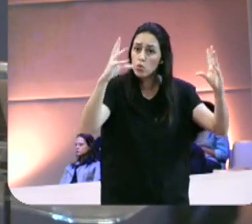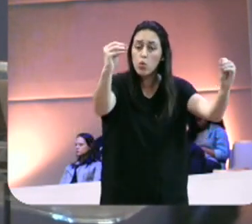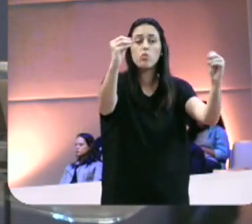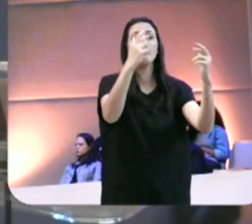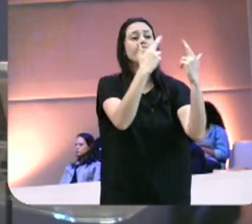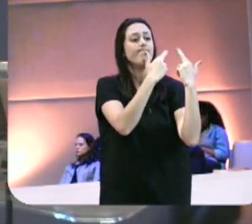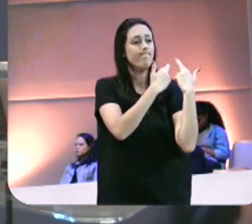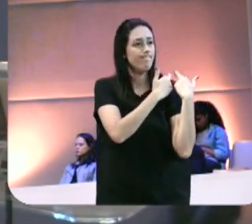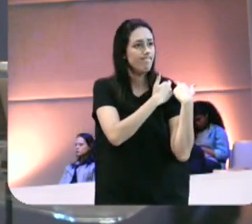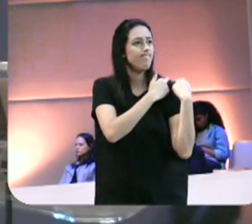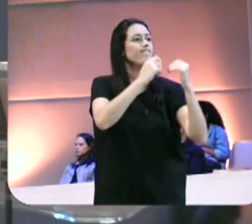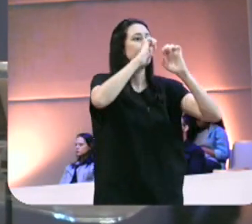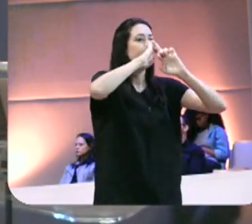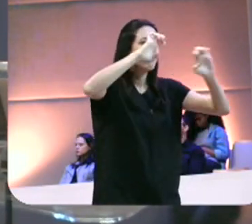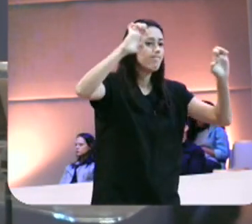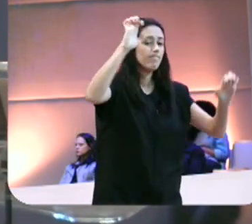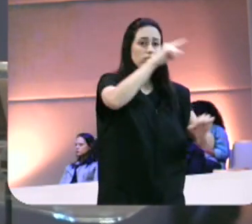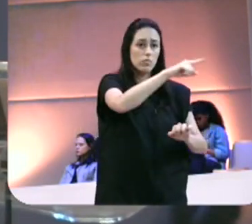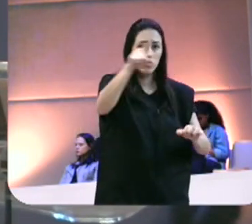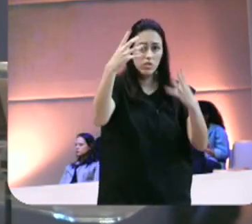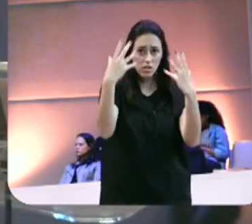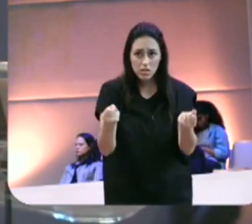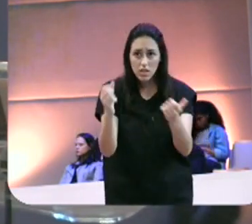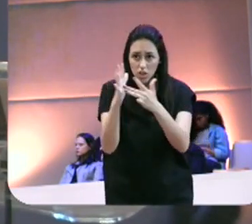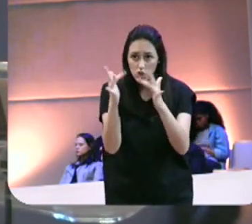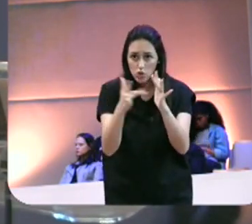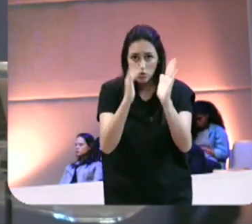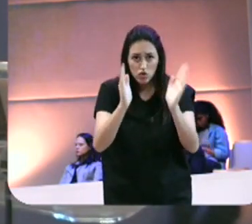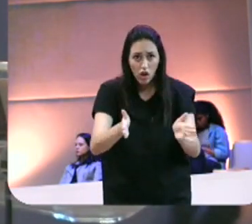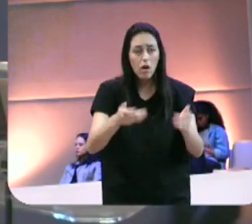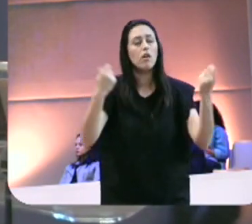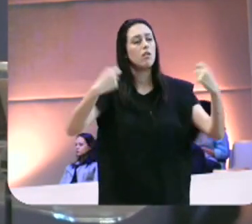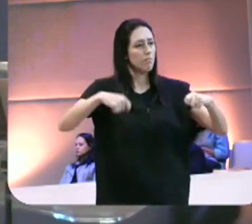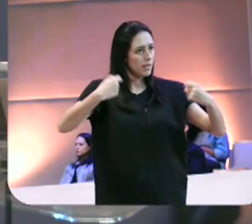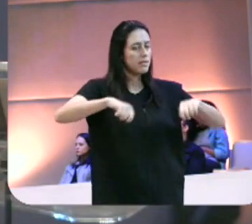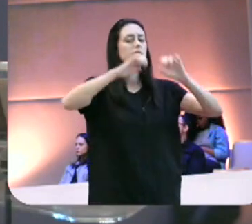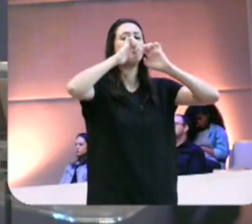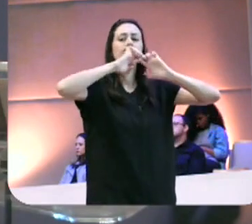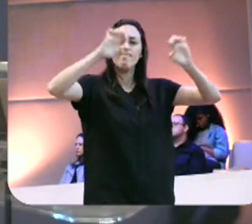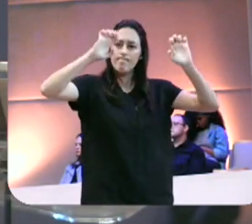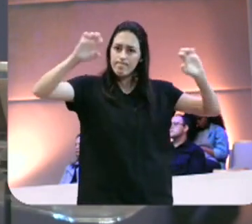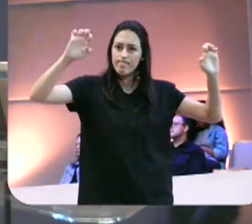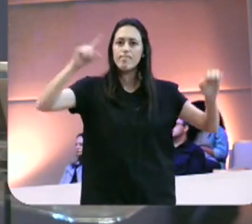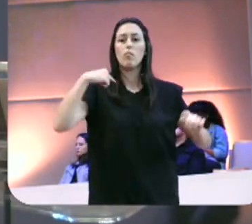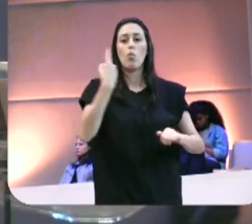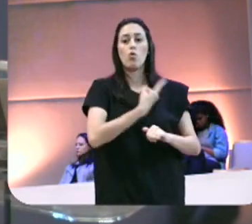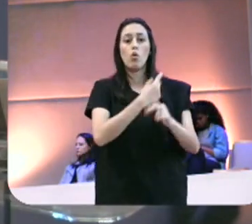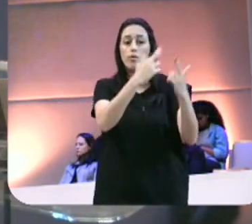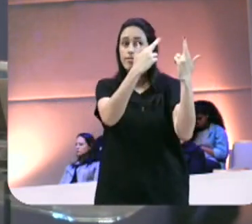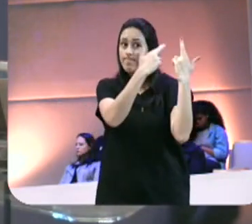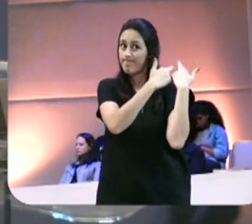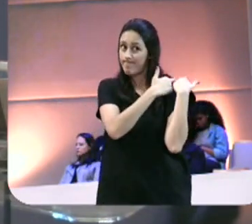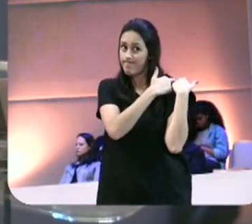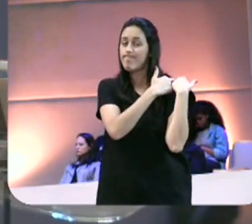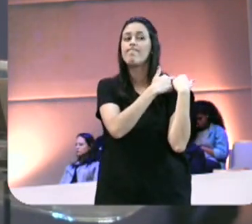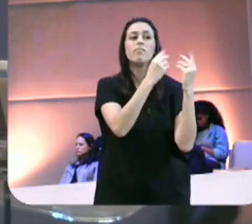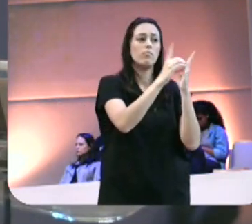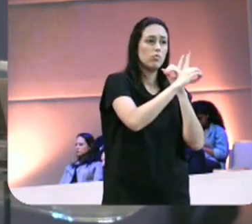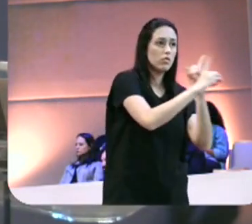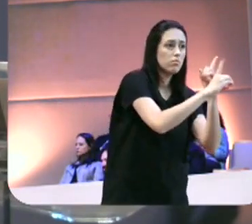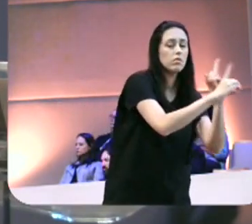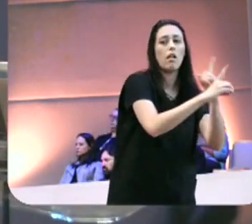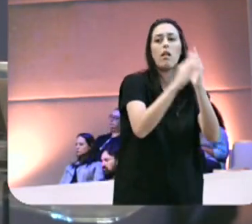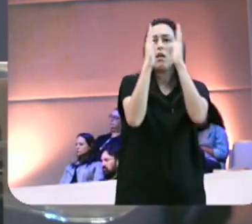Todo seguidor de Jesus é chamado para orar, é chamado para evangelizar, é chamado para discipular, é chamado